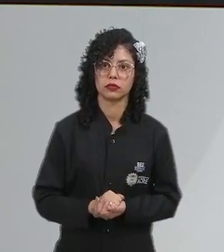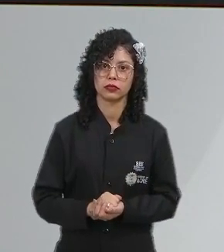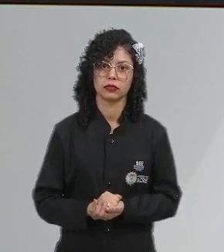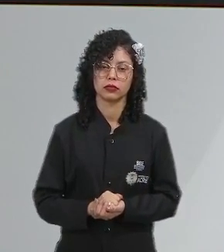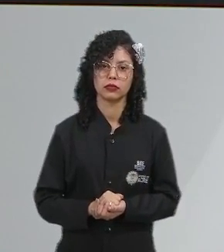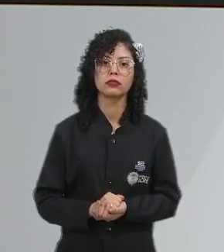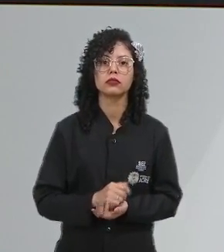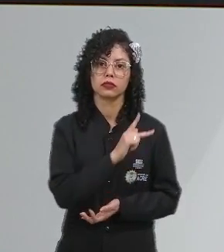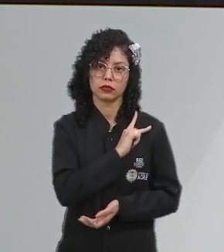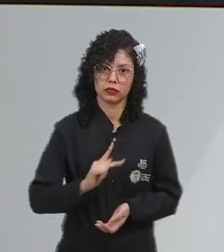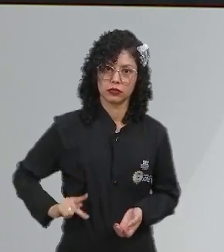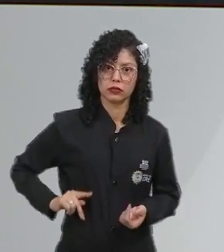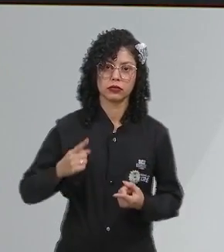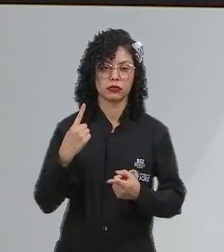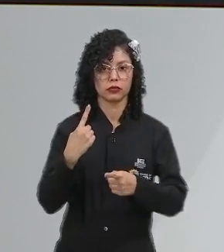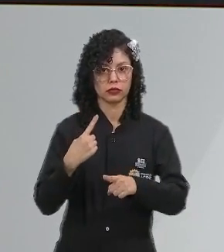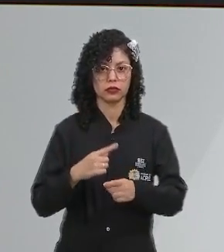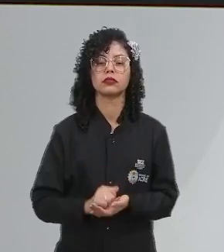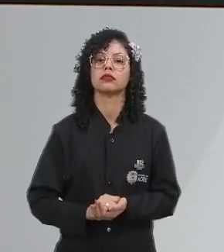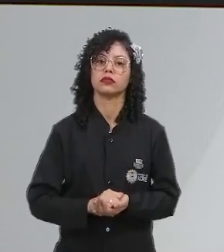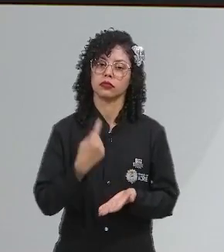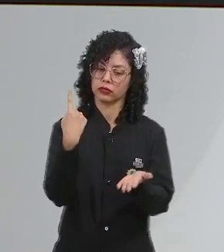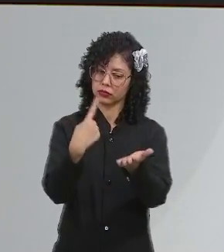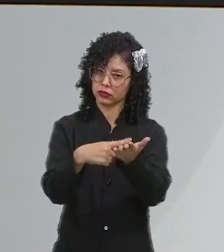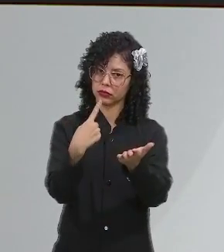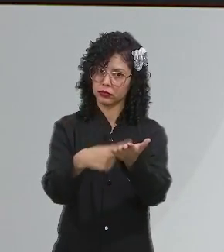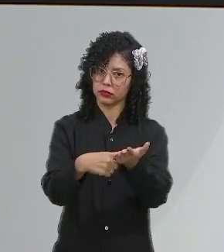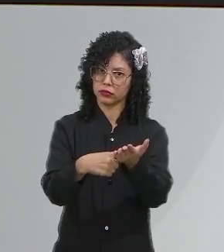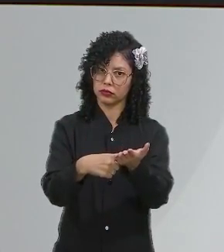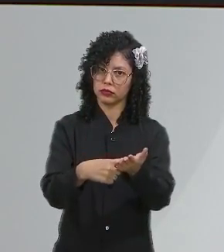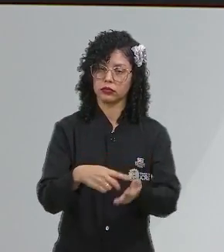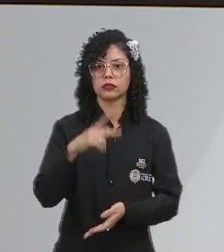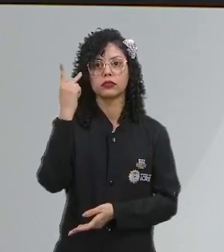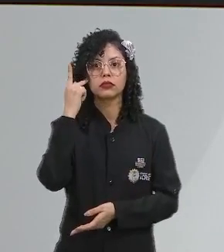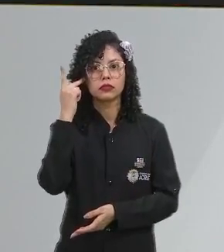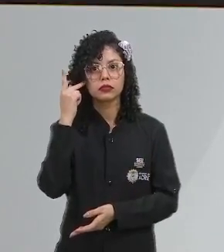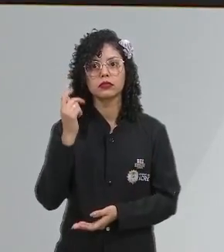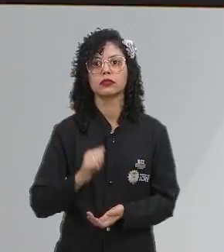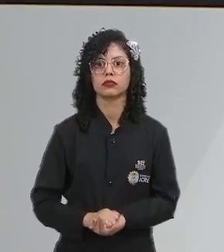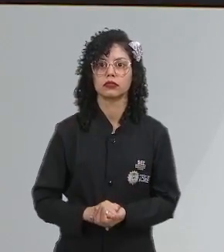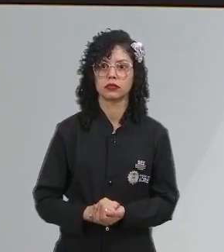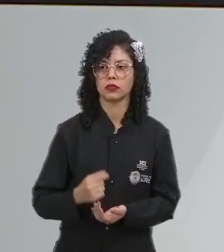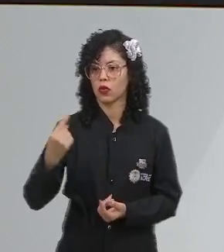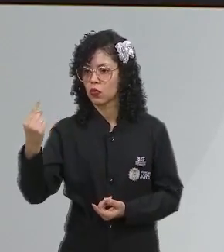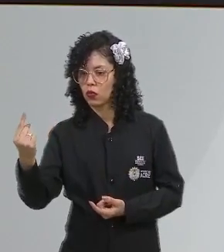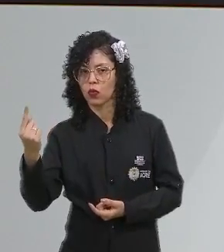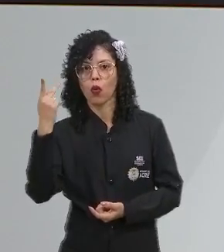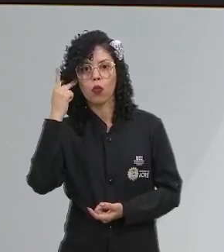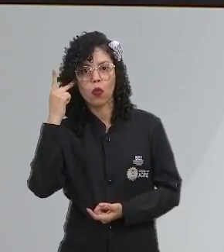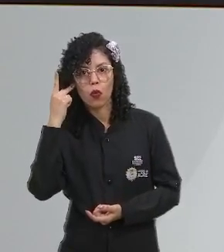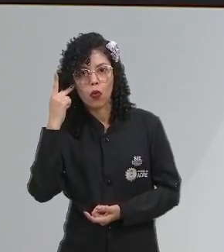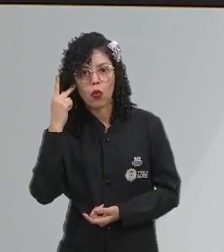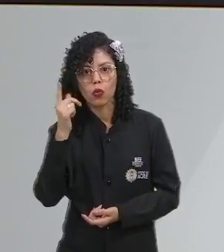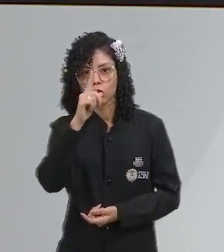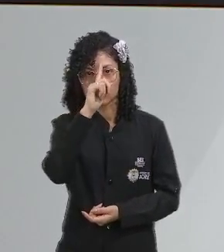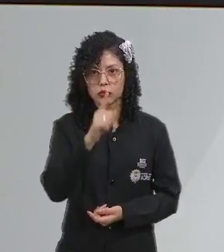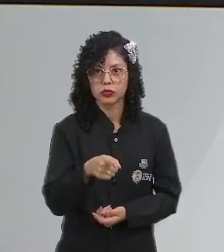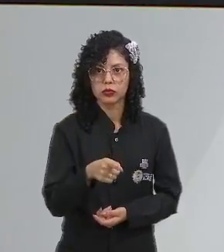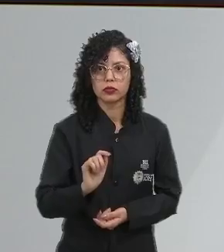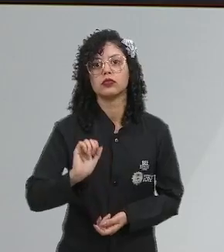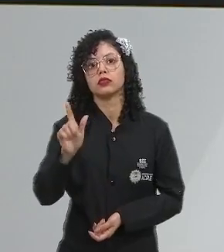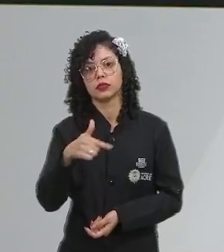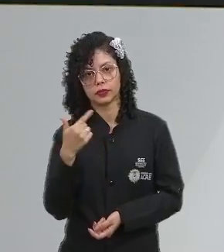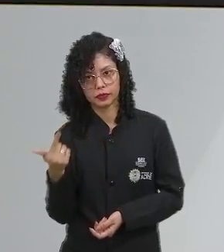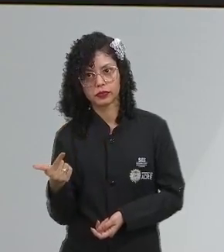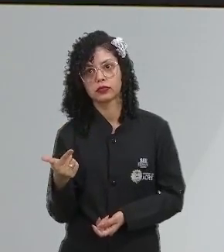Brasil eles fizeram um acordo de revezamento. Ora, São Paulo governa, né, ora um candidato paulista vence as eleições, ora